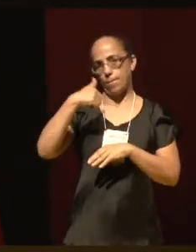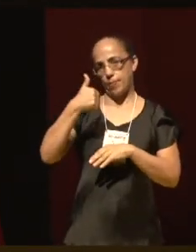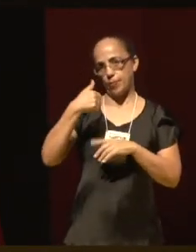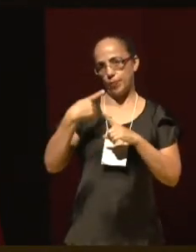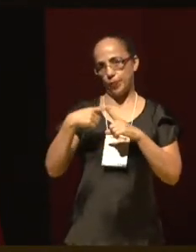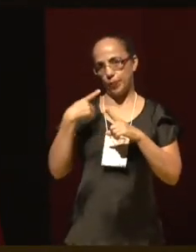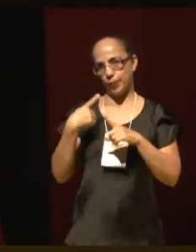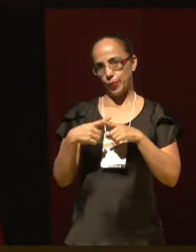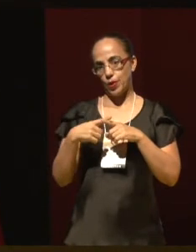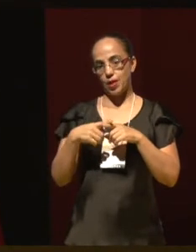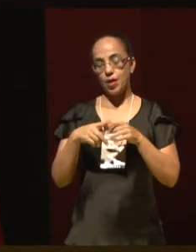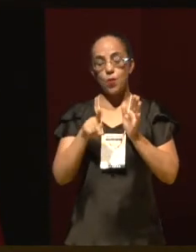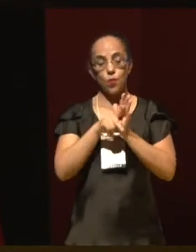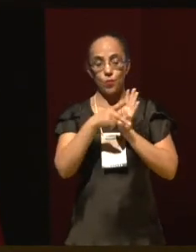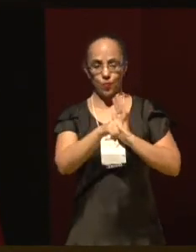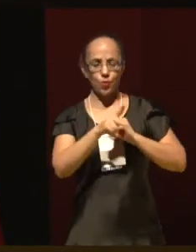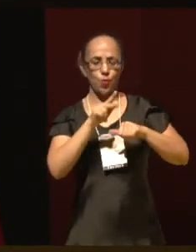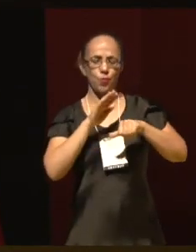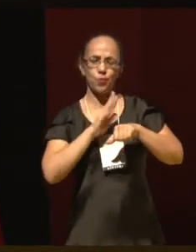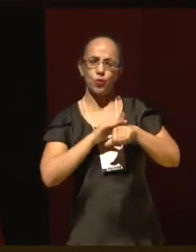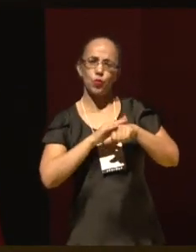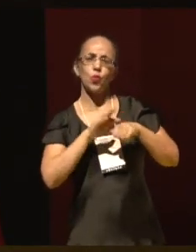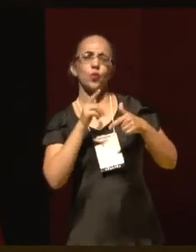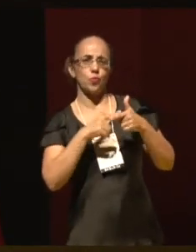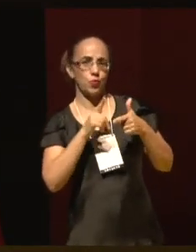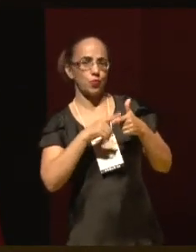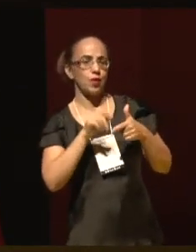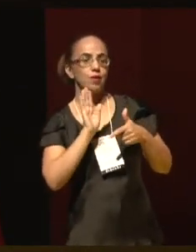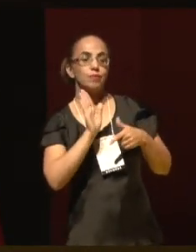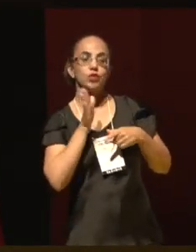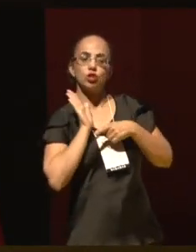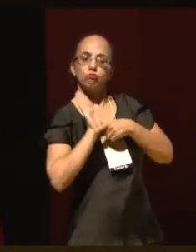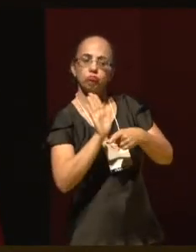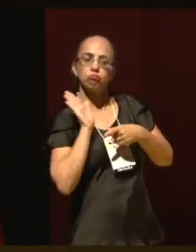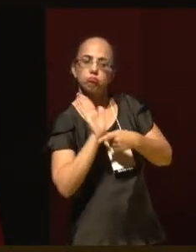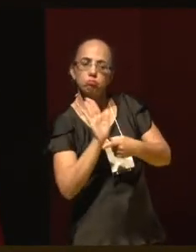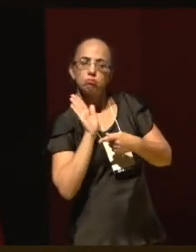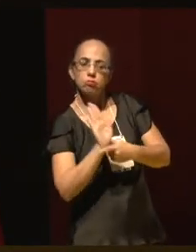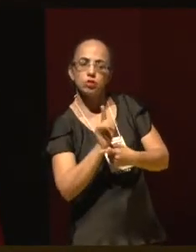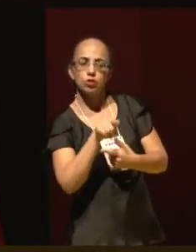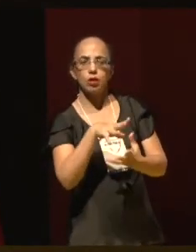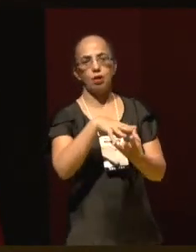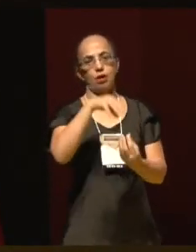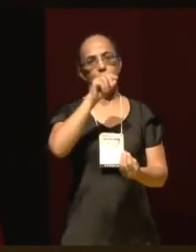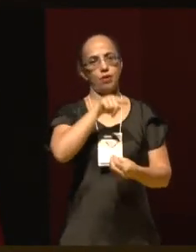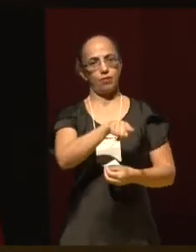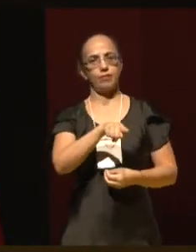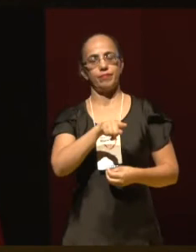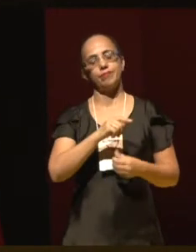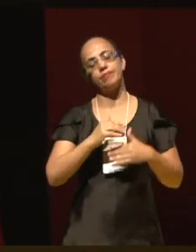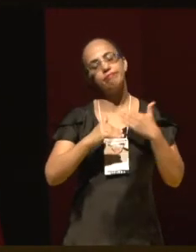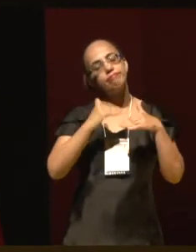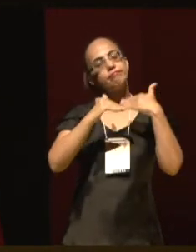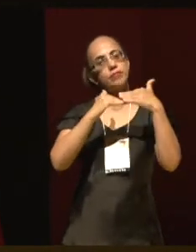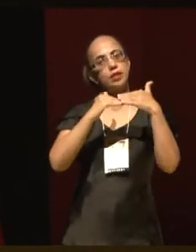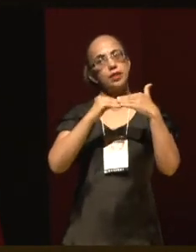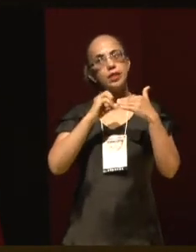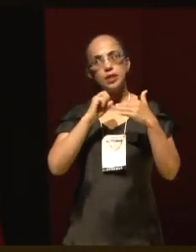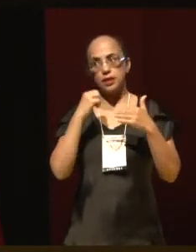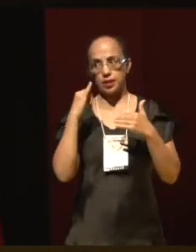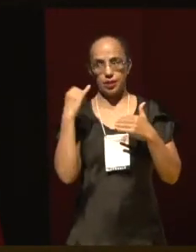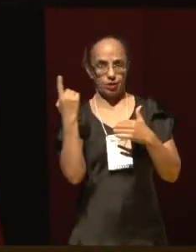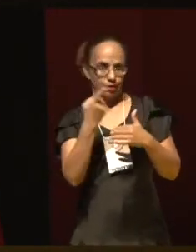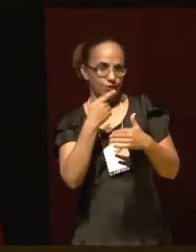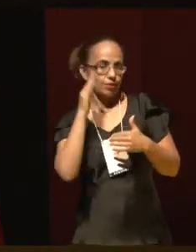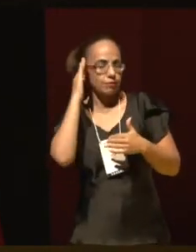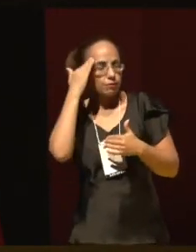própria problemática já está ajudando a pessoa. Quando nós compreendemos que a própria problemática já está ajudando